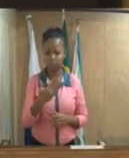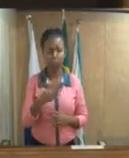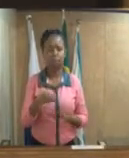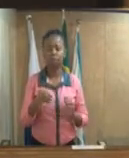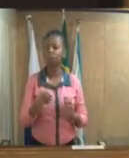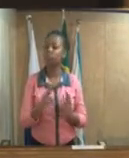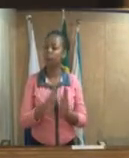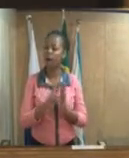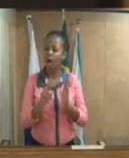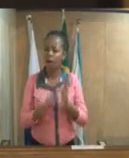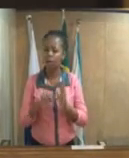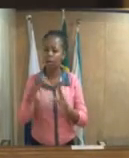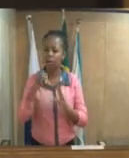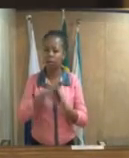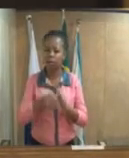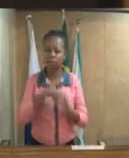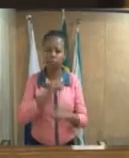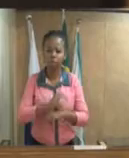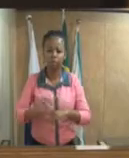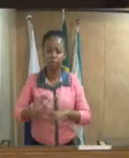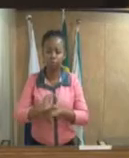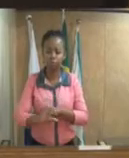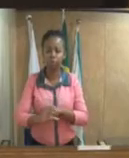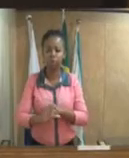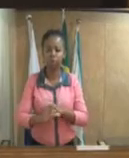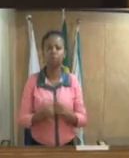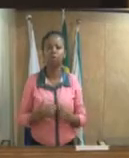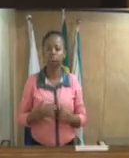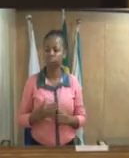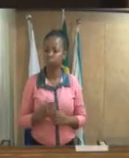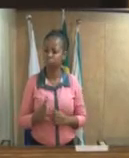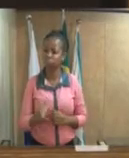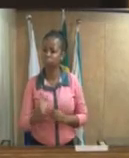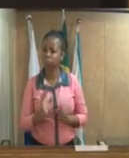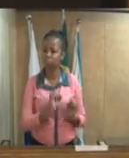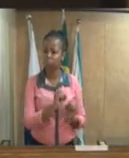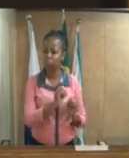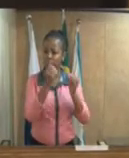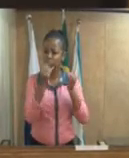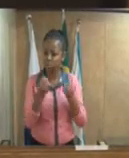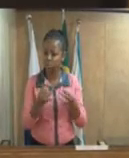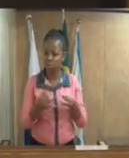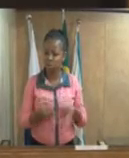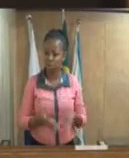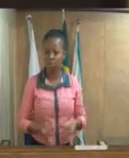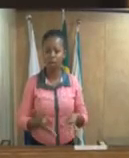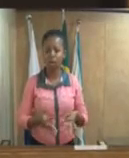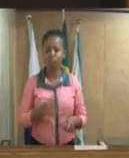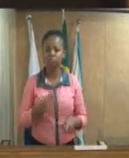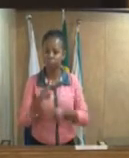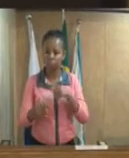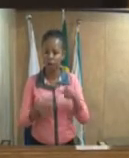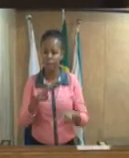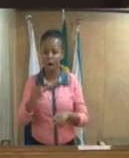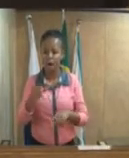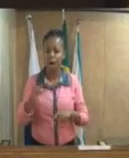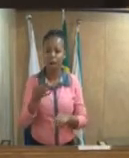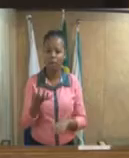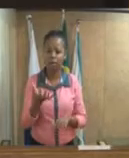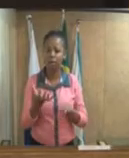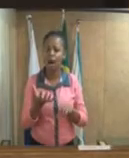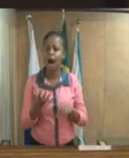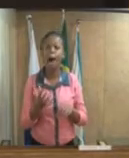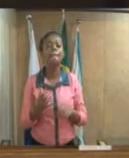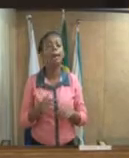nossa Constituição, que rege o trabalho do parlamento, a mesa